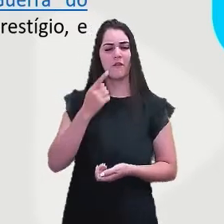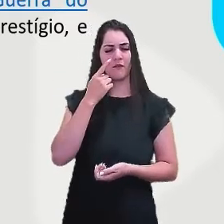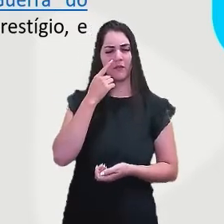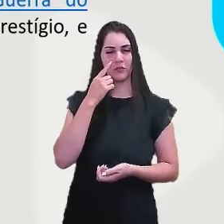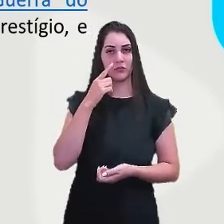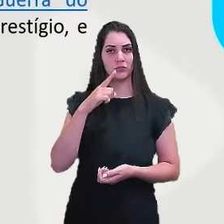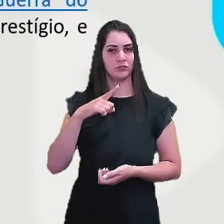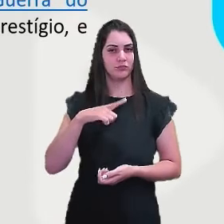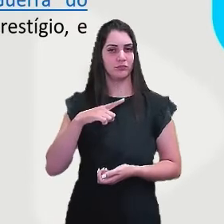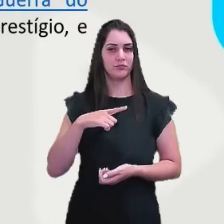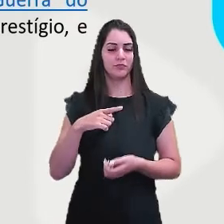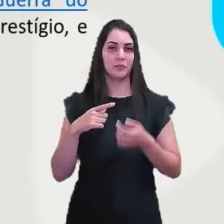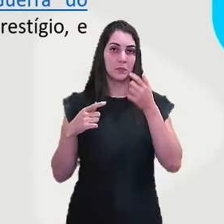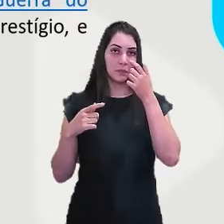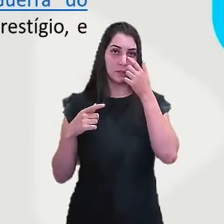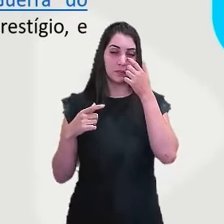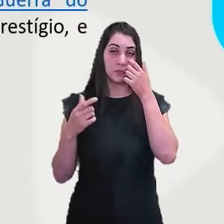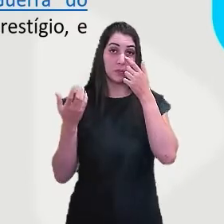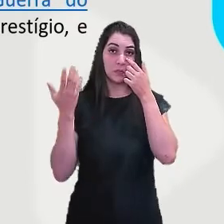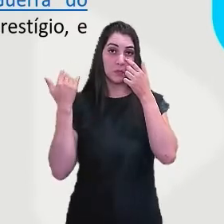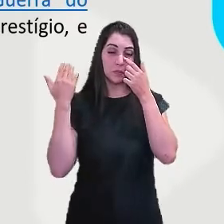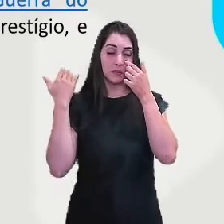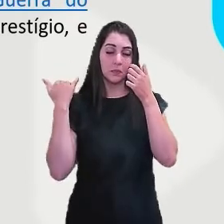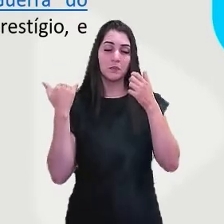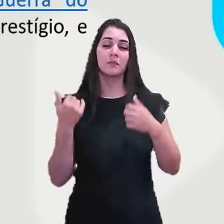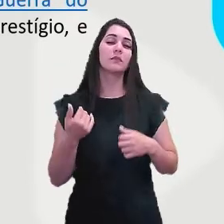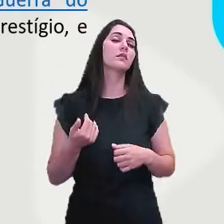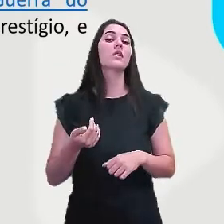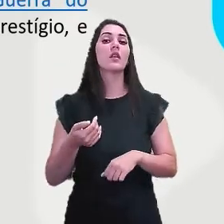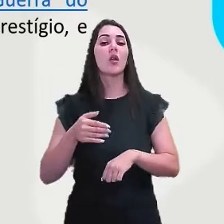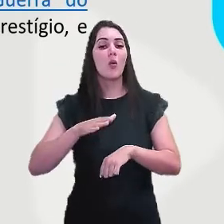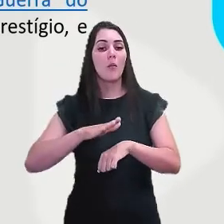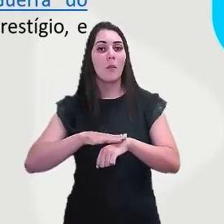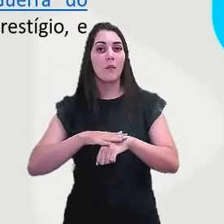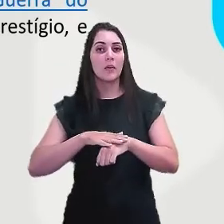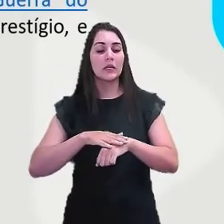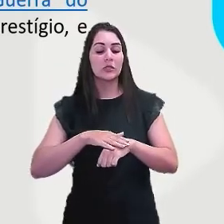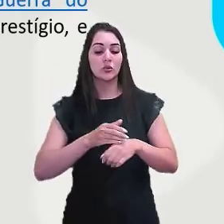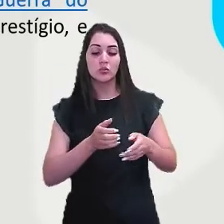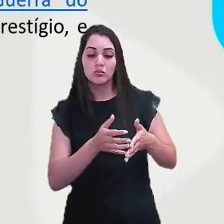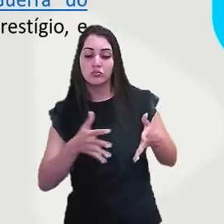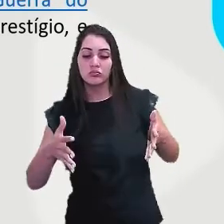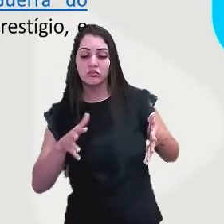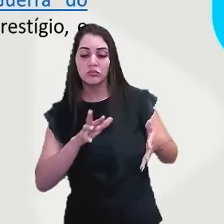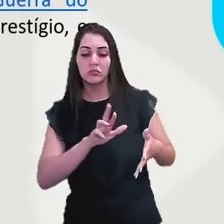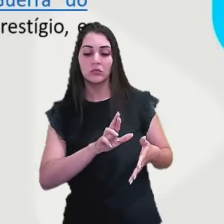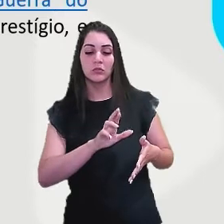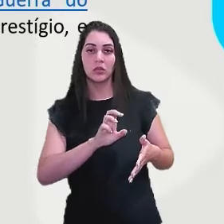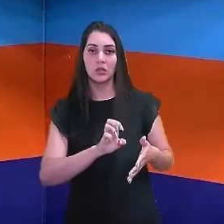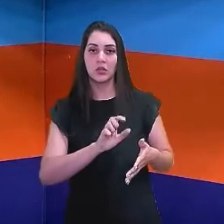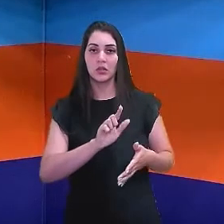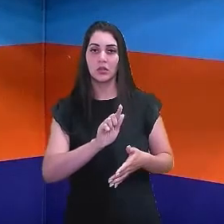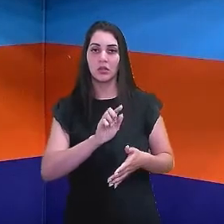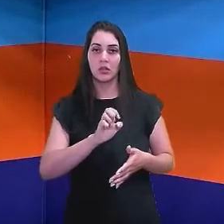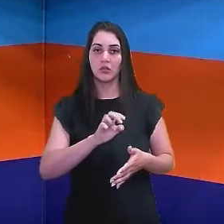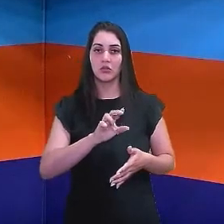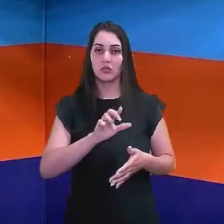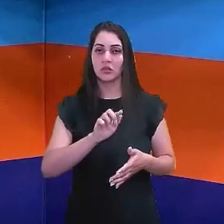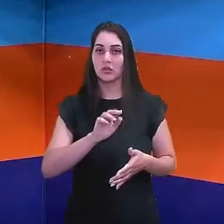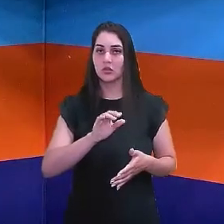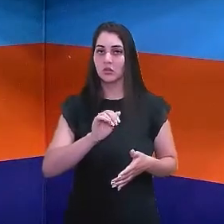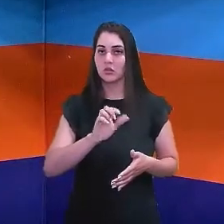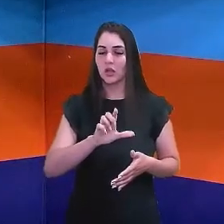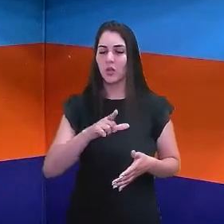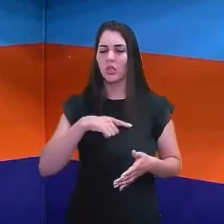existiu durante o período regencial muitas disputas sobre